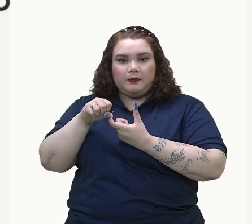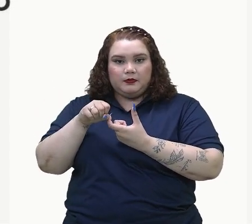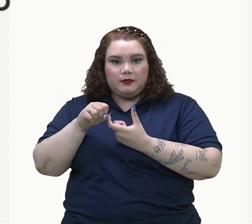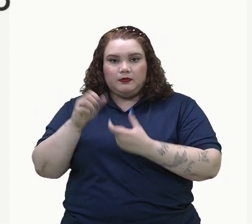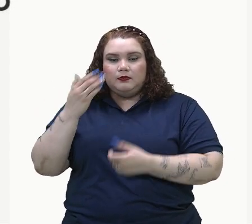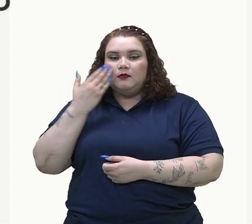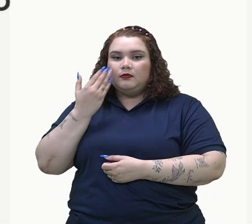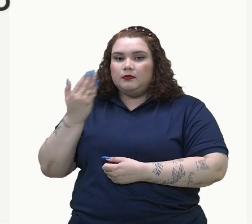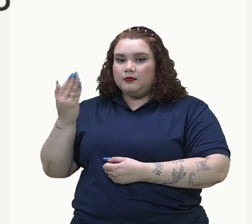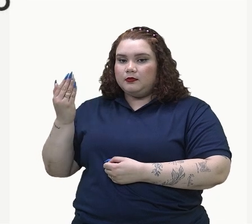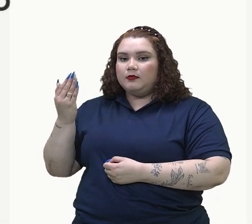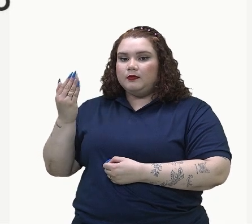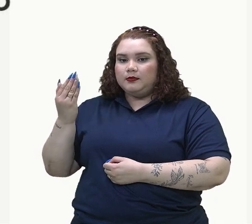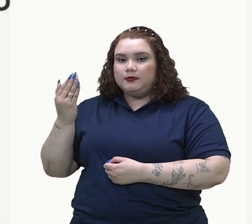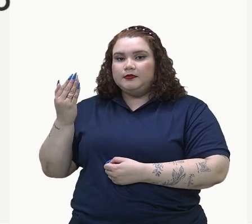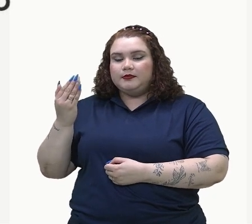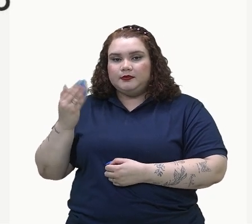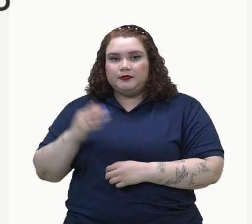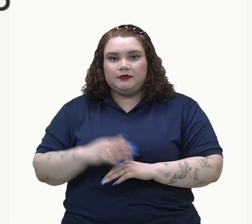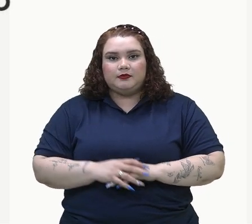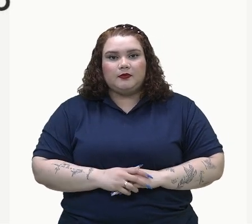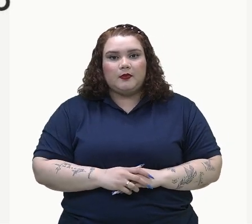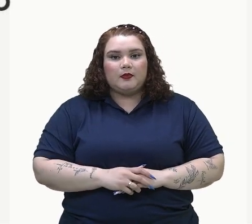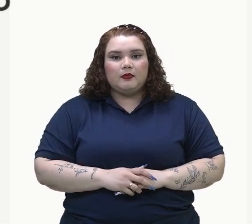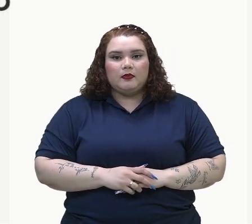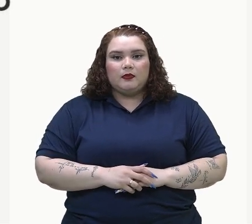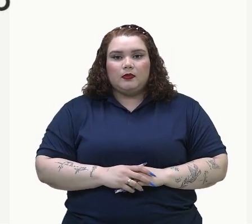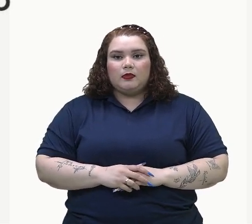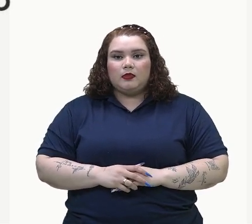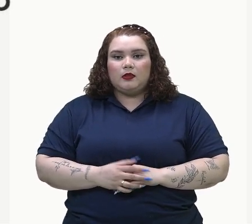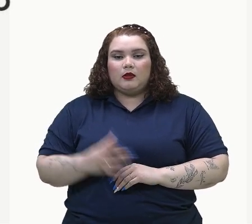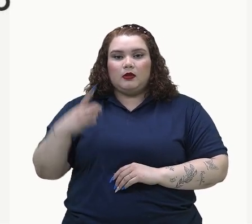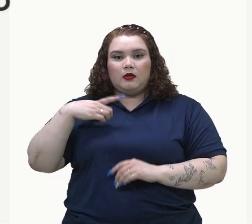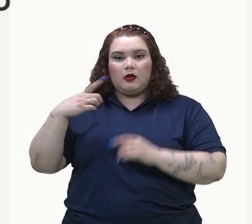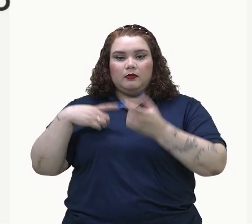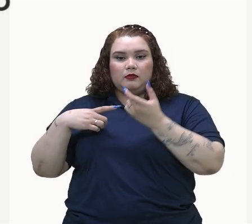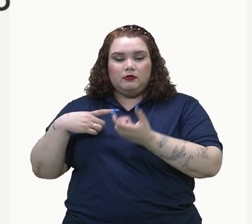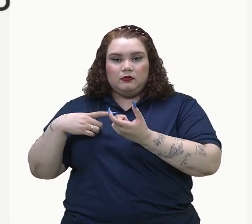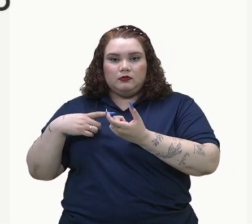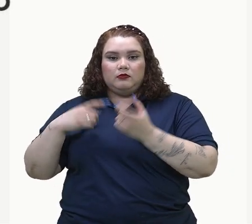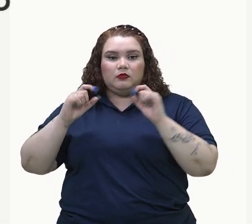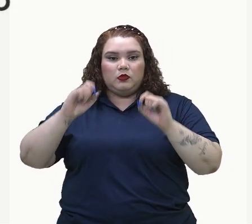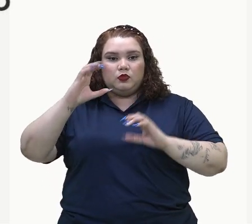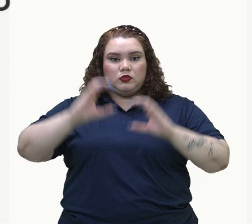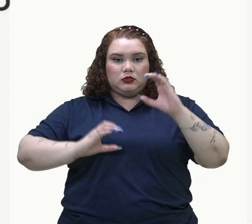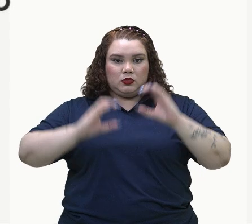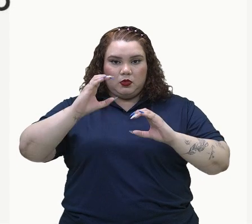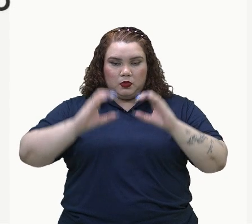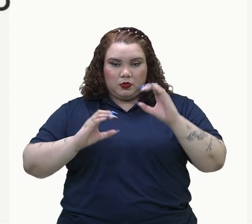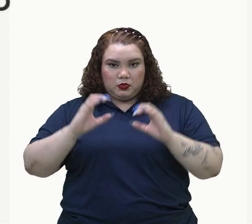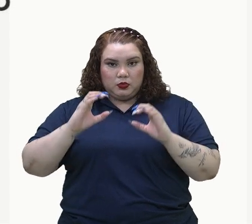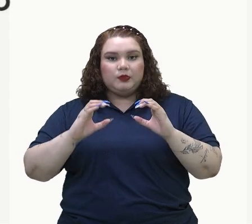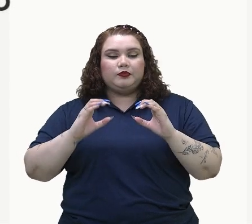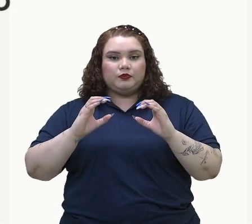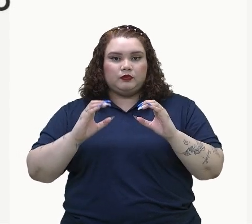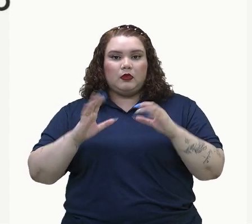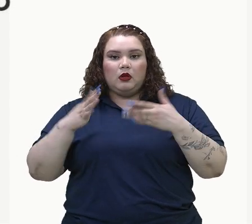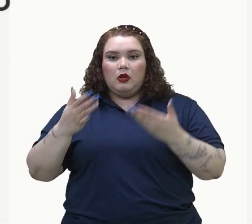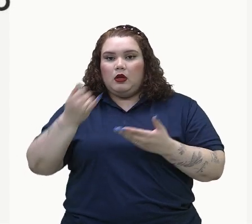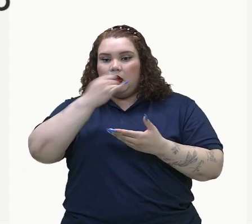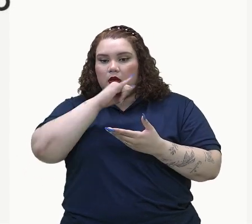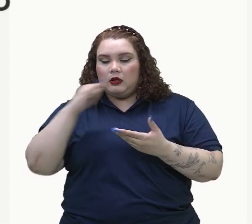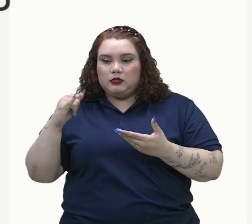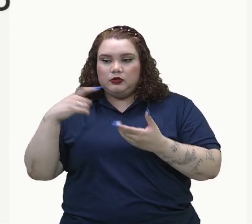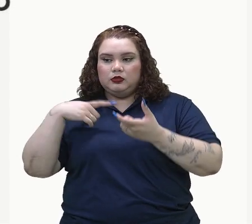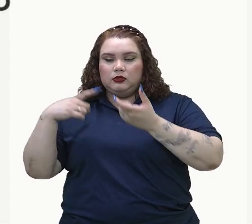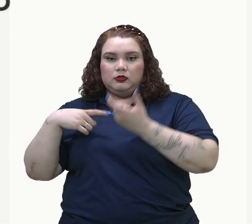a energia elétrica presente em um circuito. Eu tenho aqui o receptor, que são aqueles